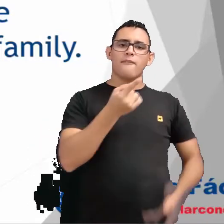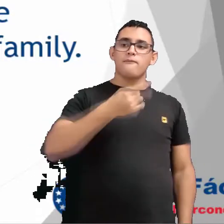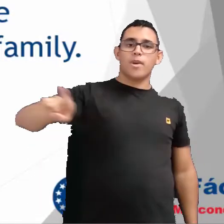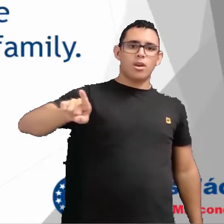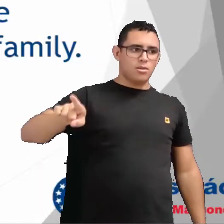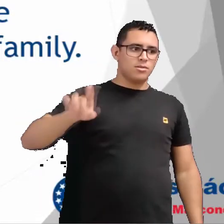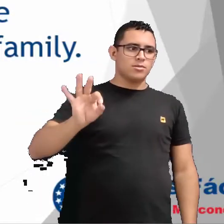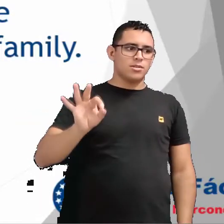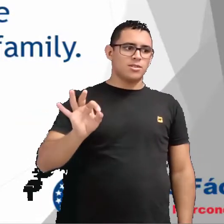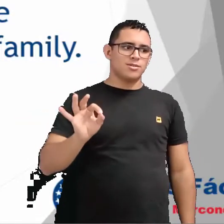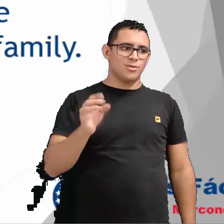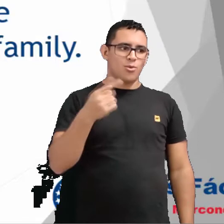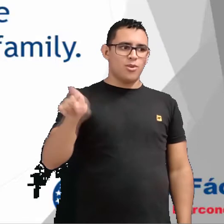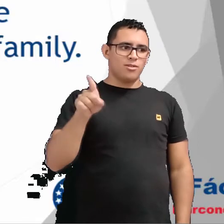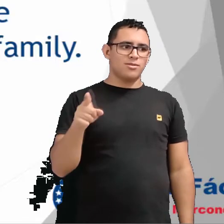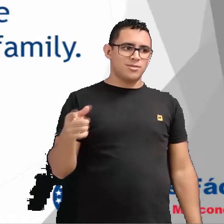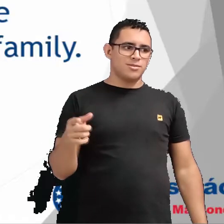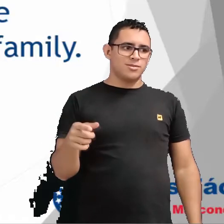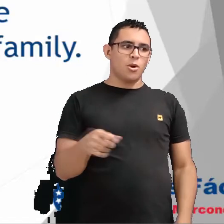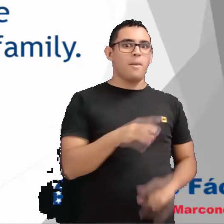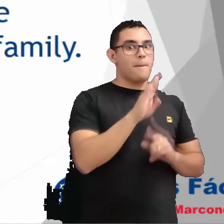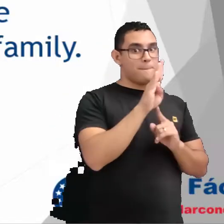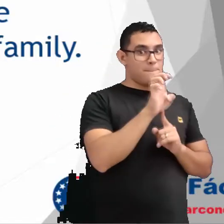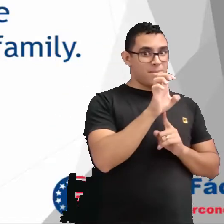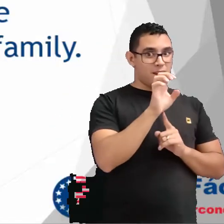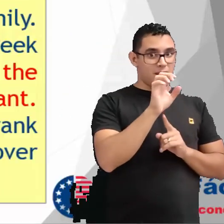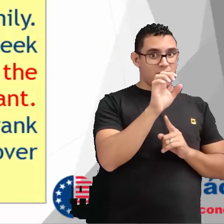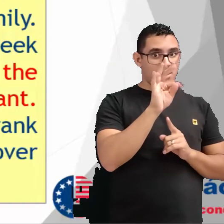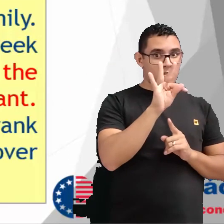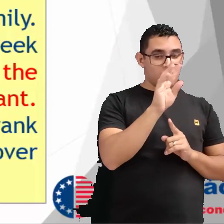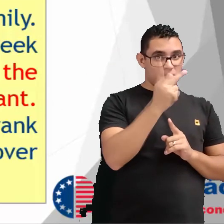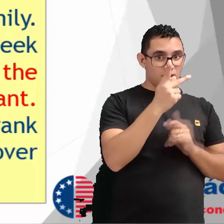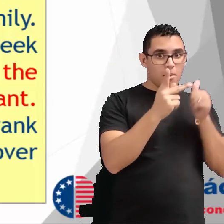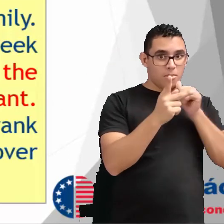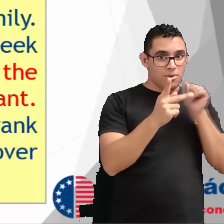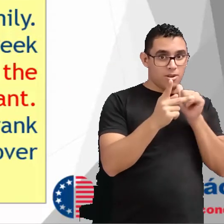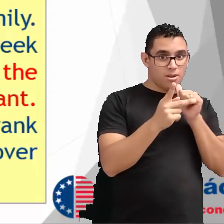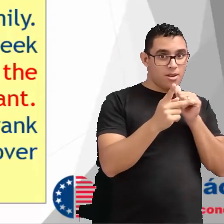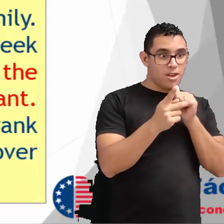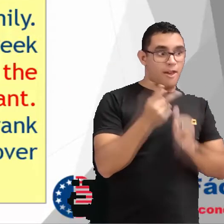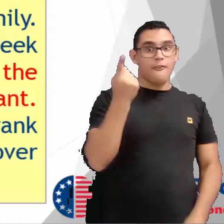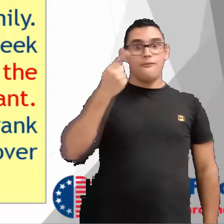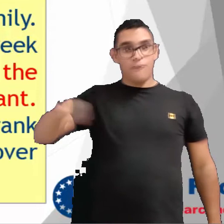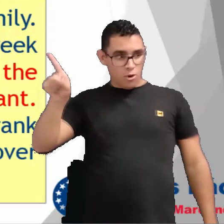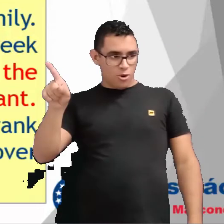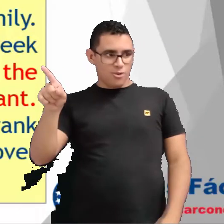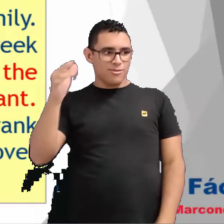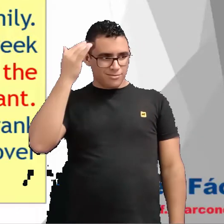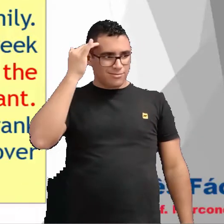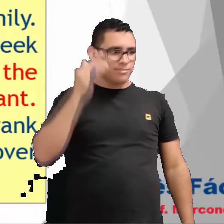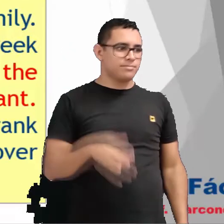I went, you went, he, she, it went, we, you, they went, ok? Continuando então no texto, olha só.